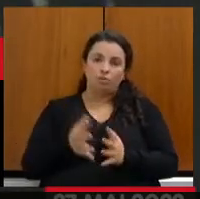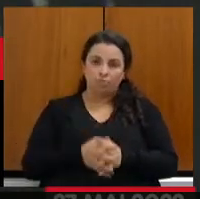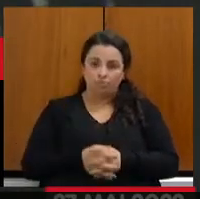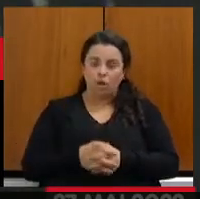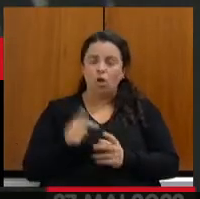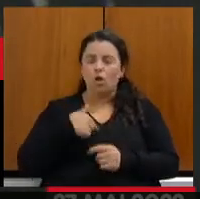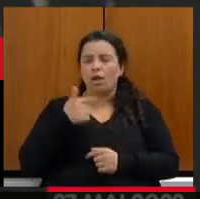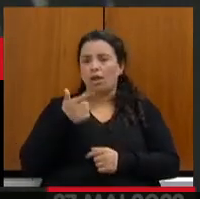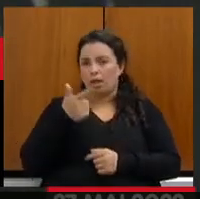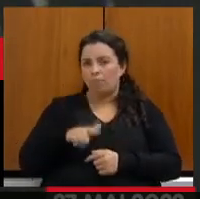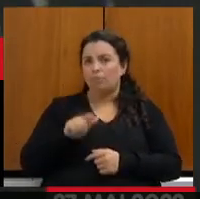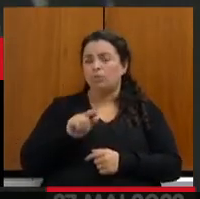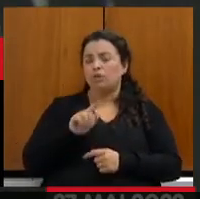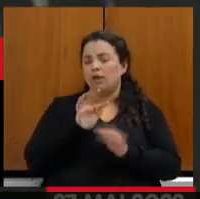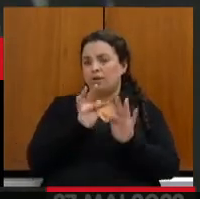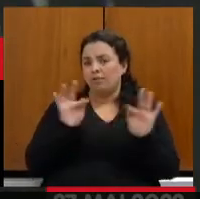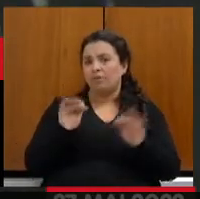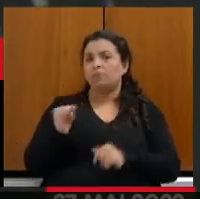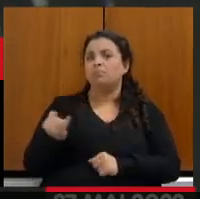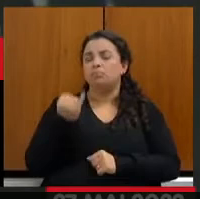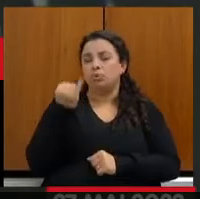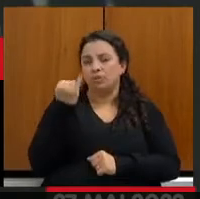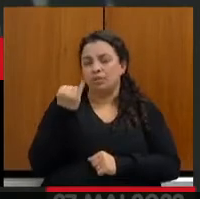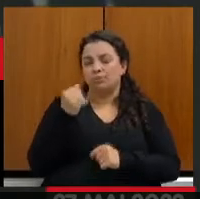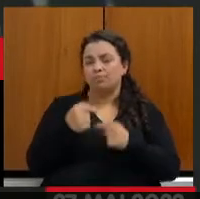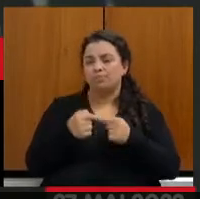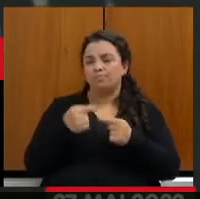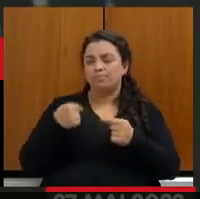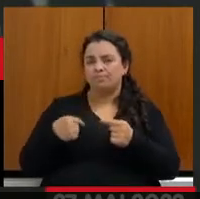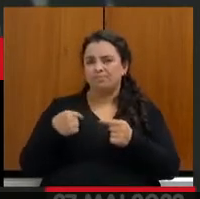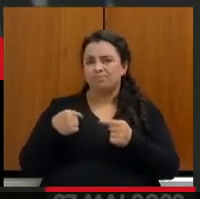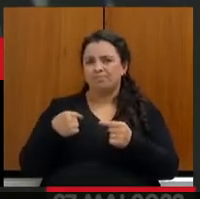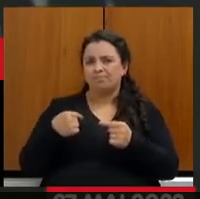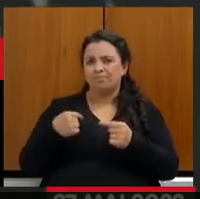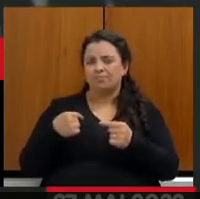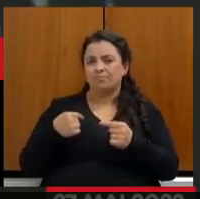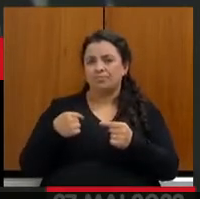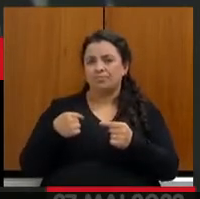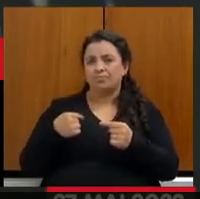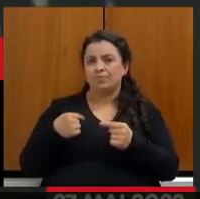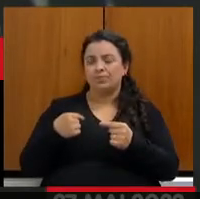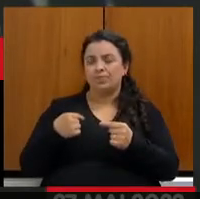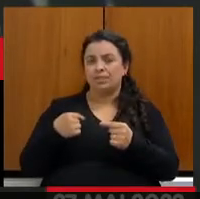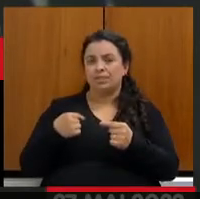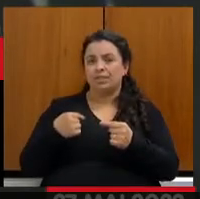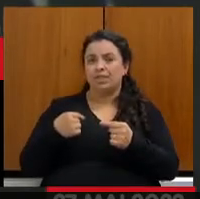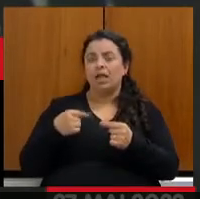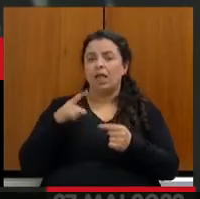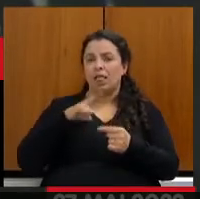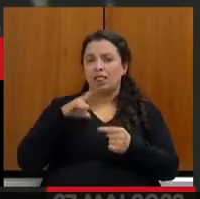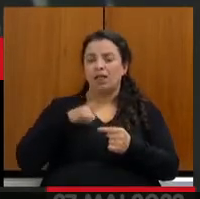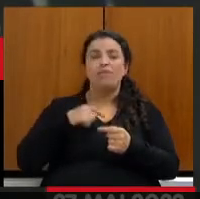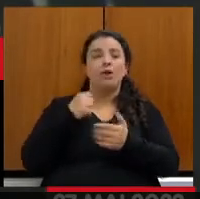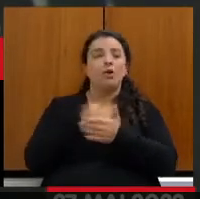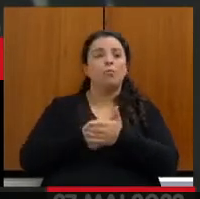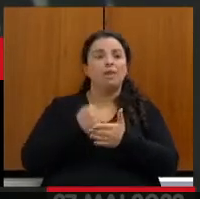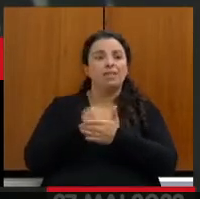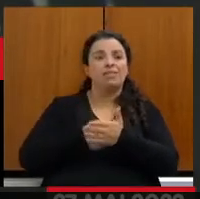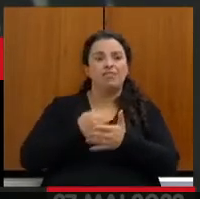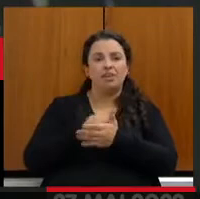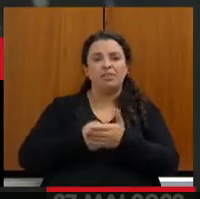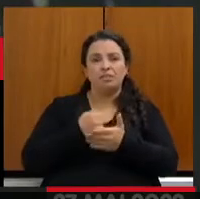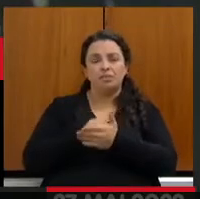aqui algo que eu acho que é muito importante nessa semana a semana depois da luta antimanicomial eu já vou concluir